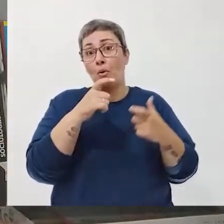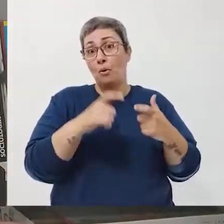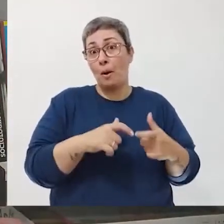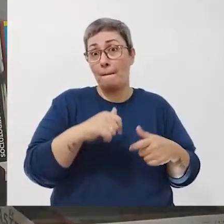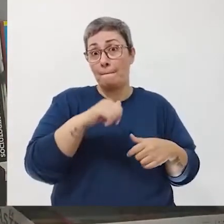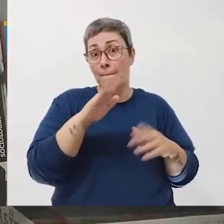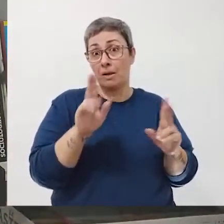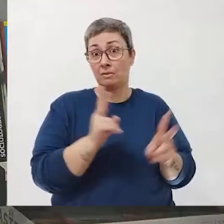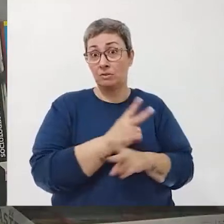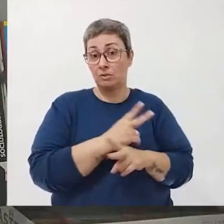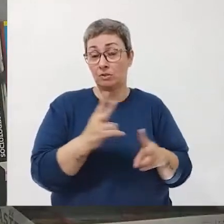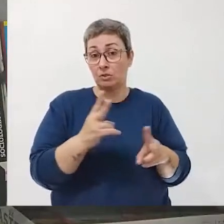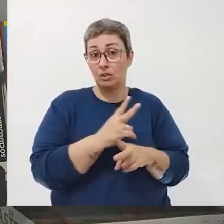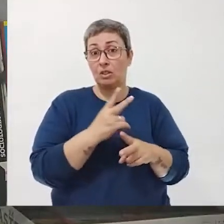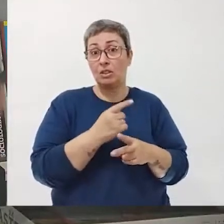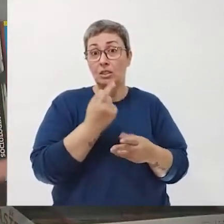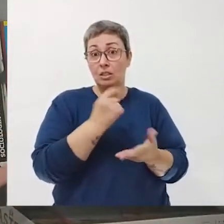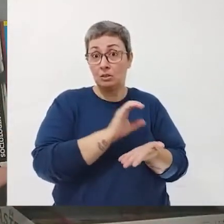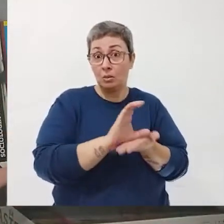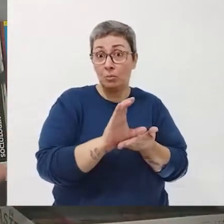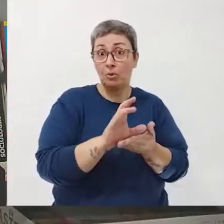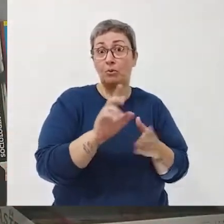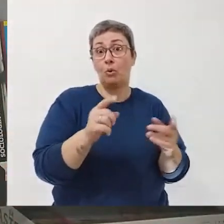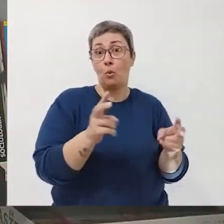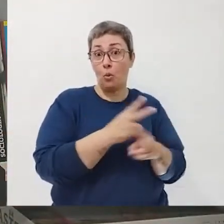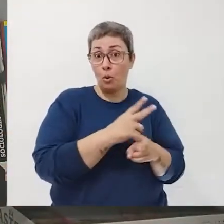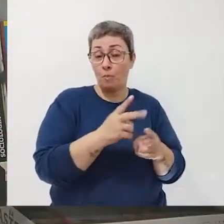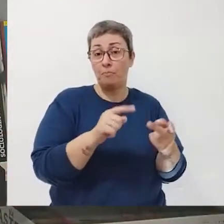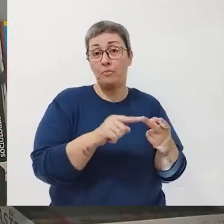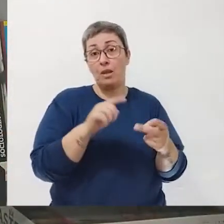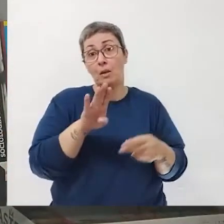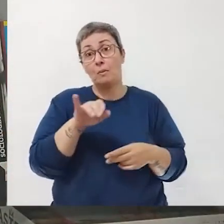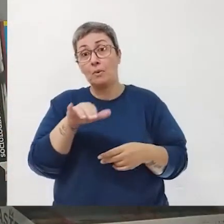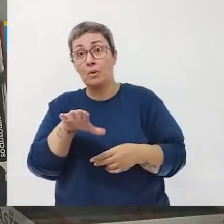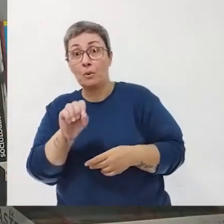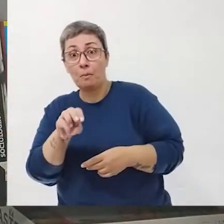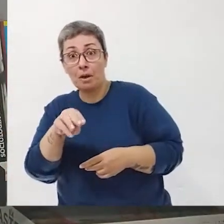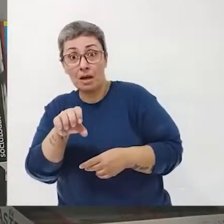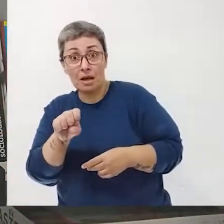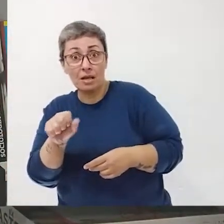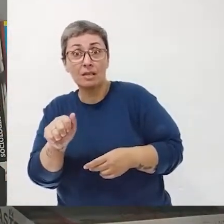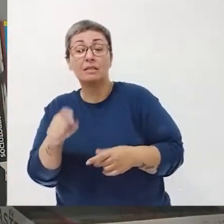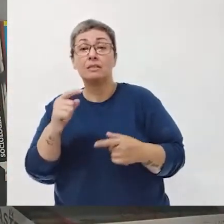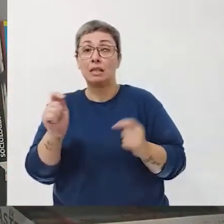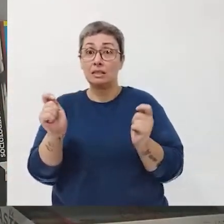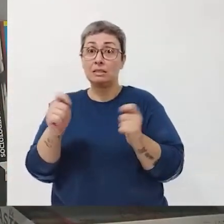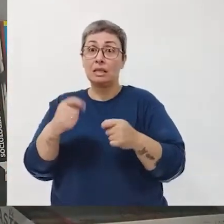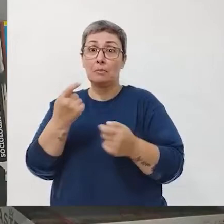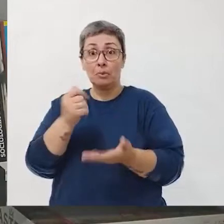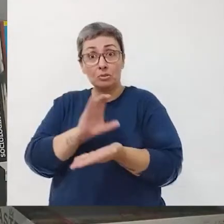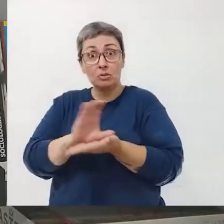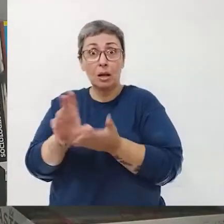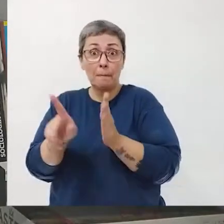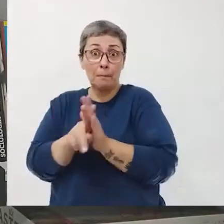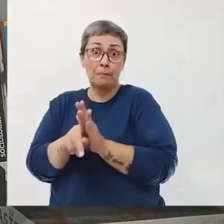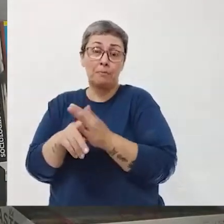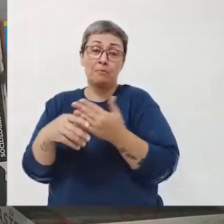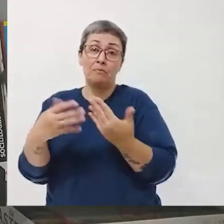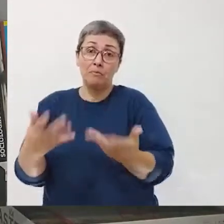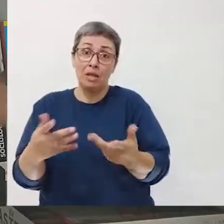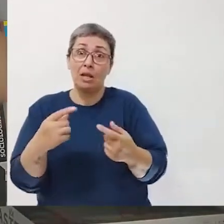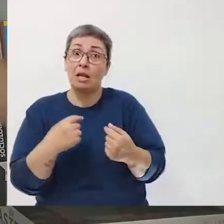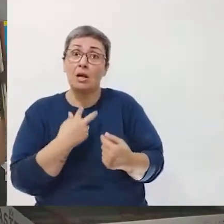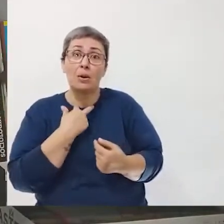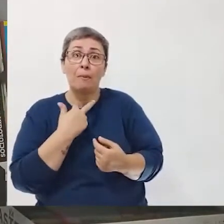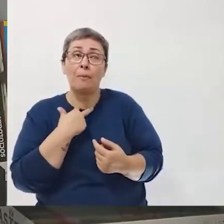mais vento, investir na energia eólica. E onde a biomassa é uma possibilidade, fazer um investimento ali. A gente